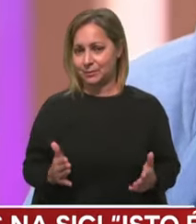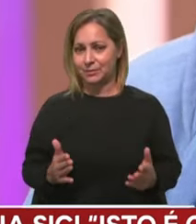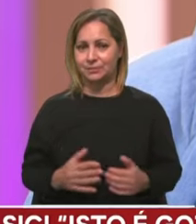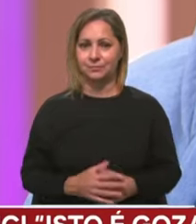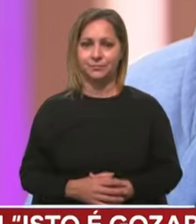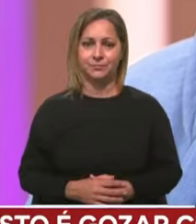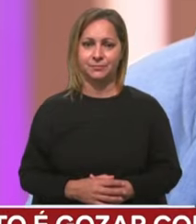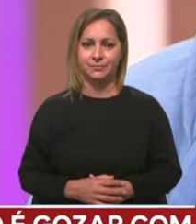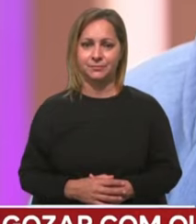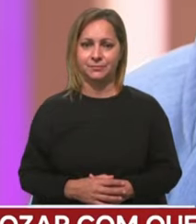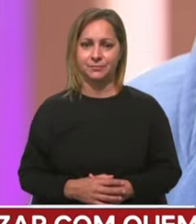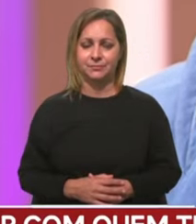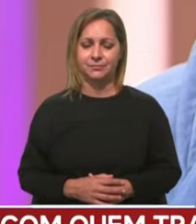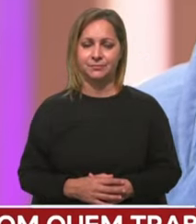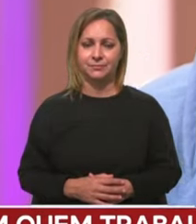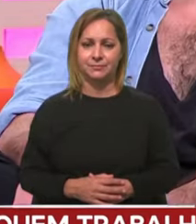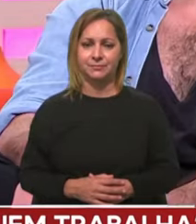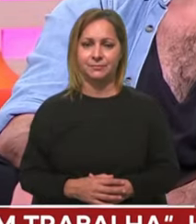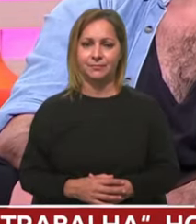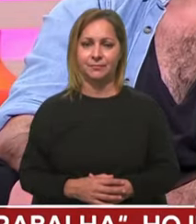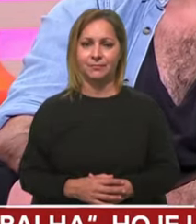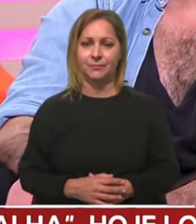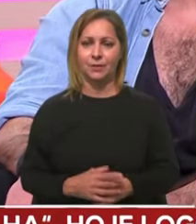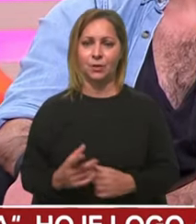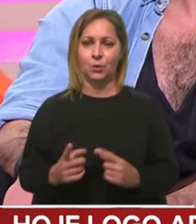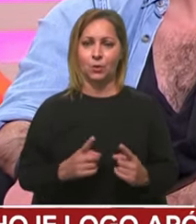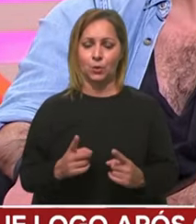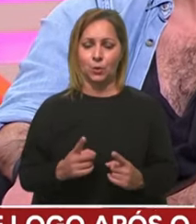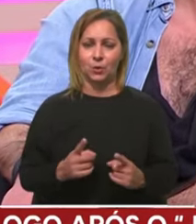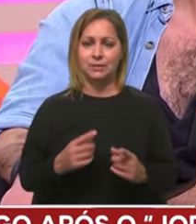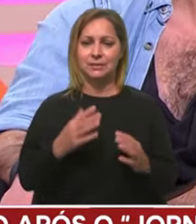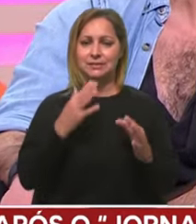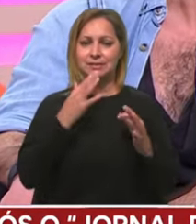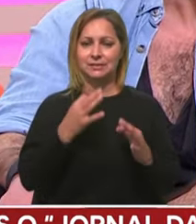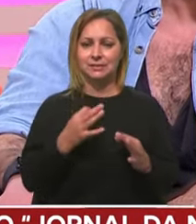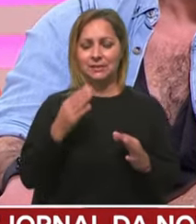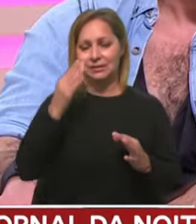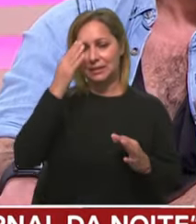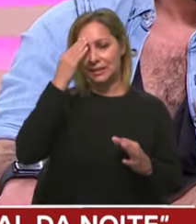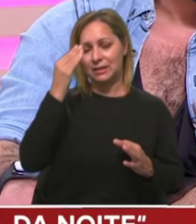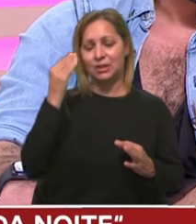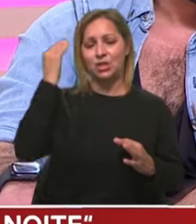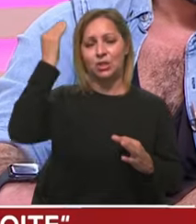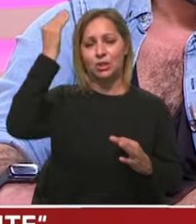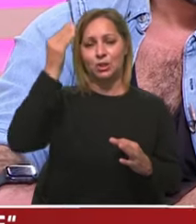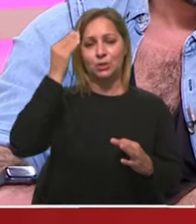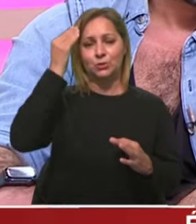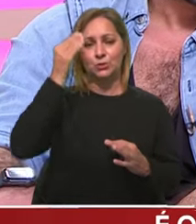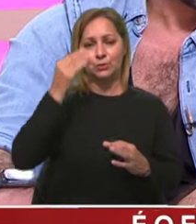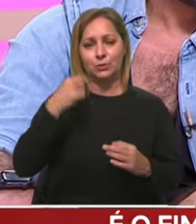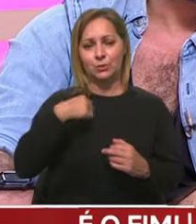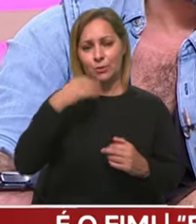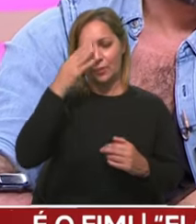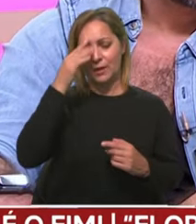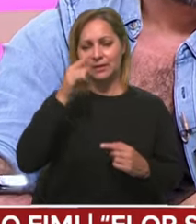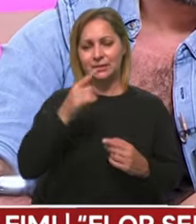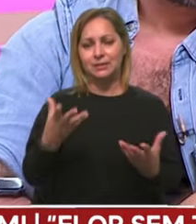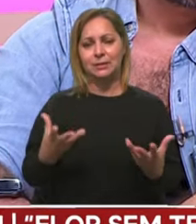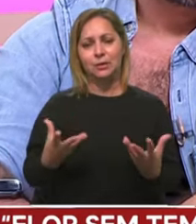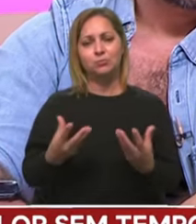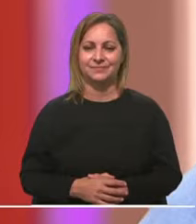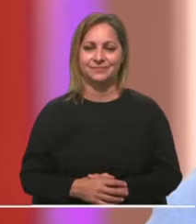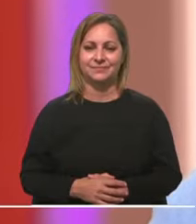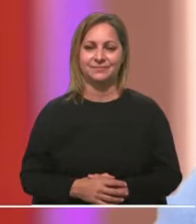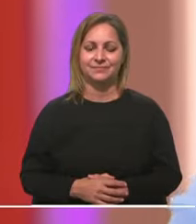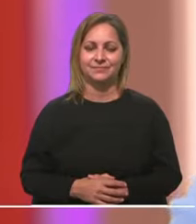ó tínhamos e tínhamos e tínhamos esse sonho de uma forma tão Isso foi uma das coisas que nos que nos aproximou